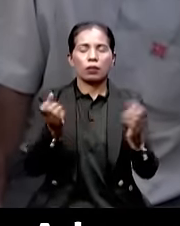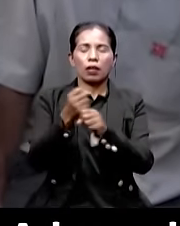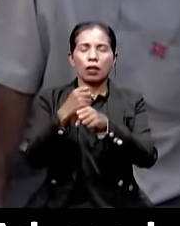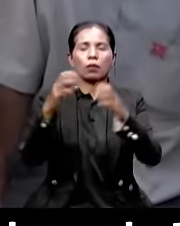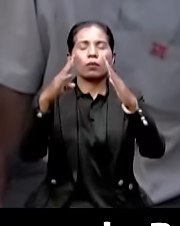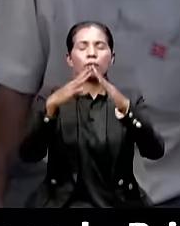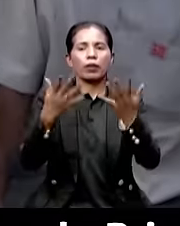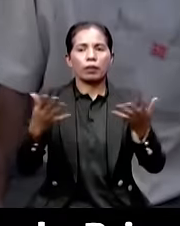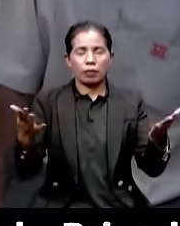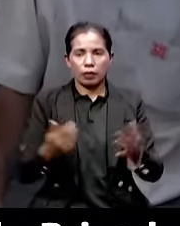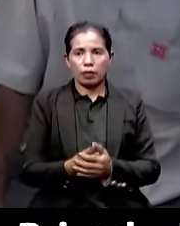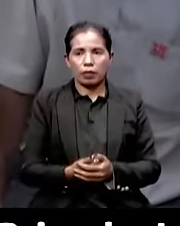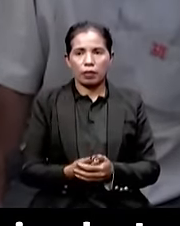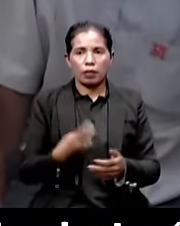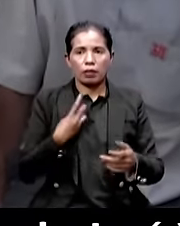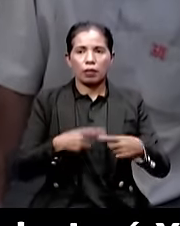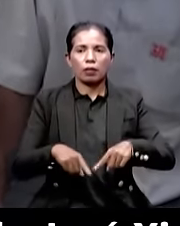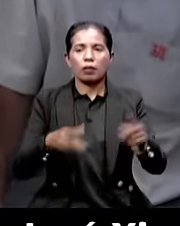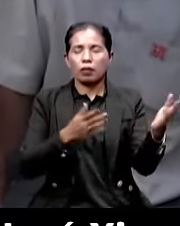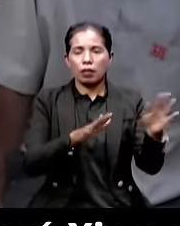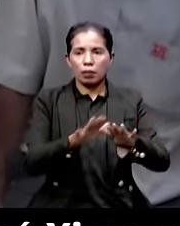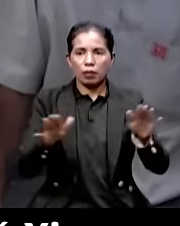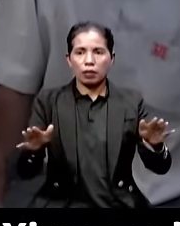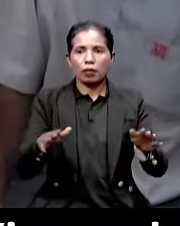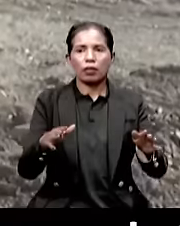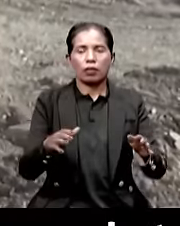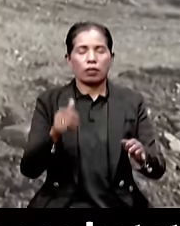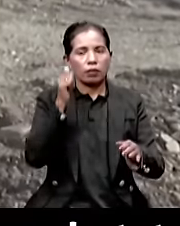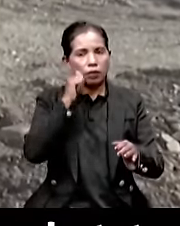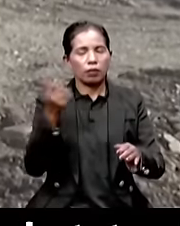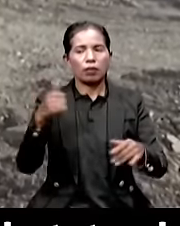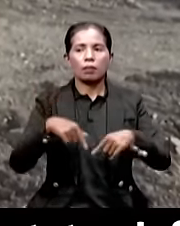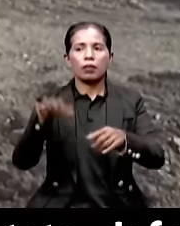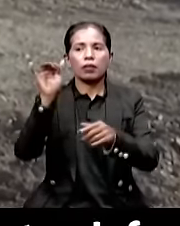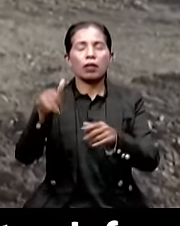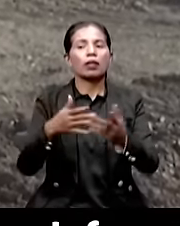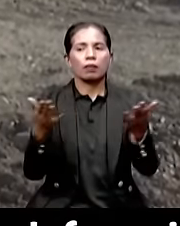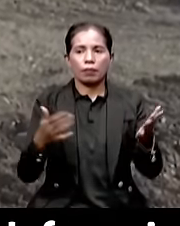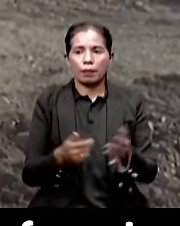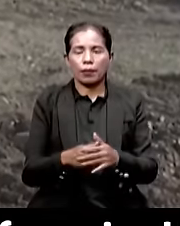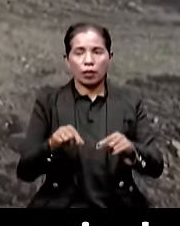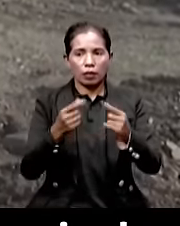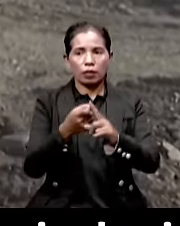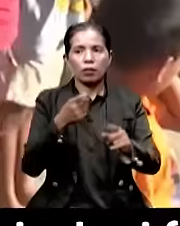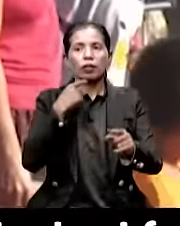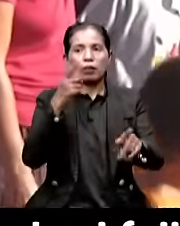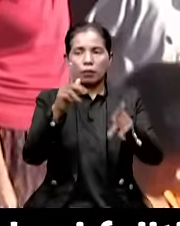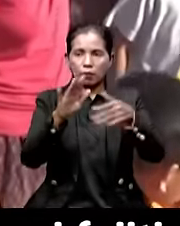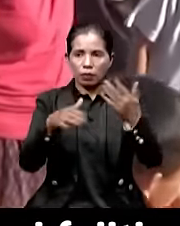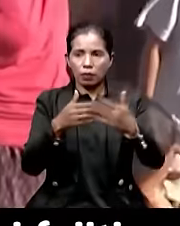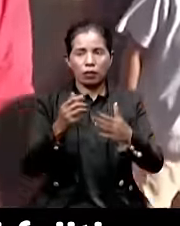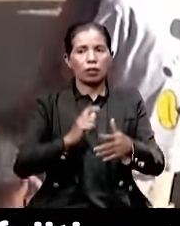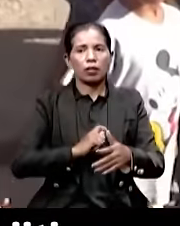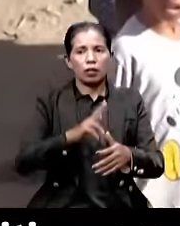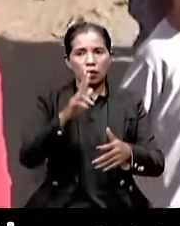ne be amat lor filapal se labar no fet sir ba hela hin be antes ne governo liu se equipa conjunta avisa ba comunidade i hatas